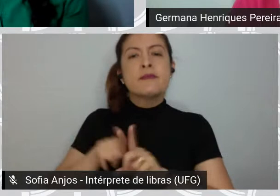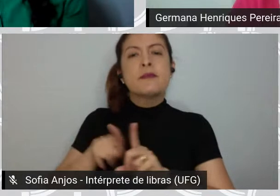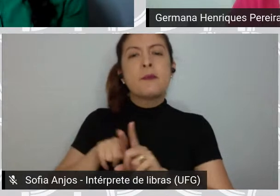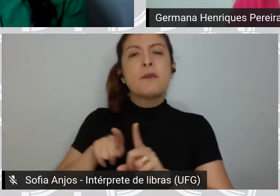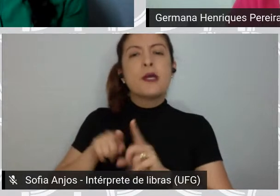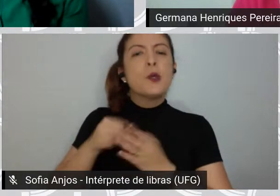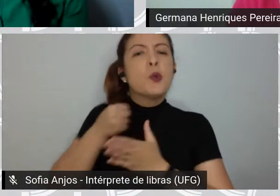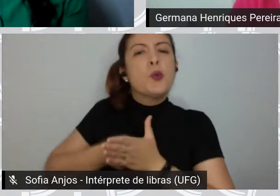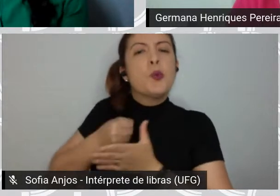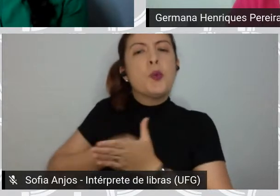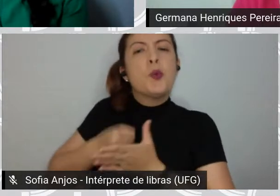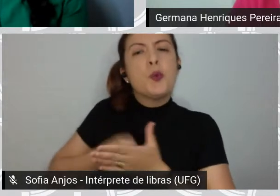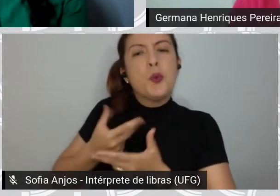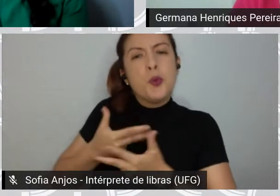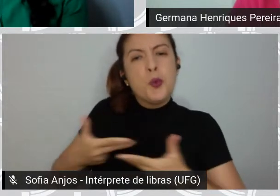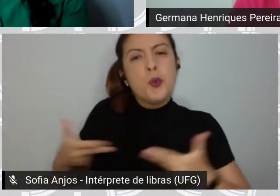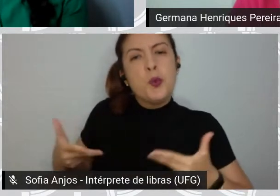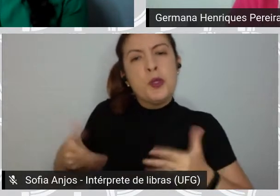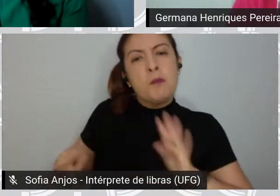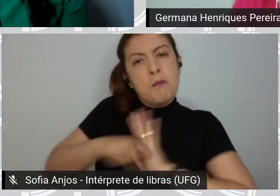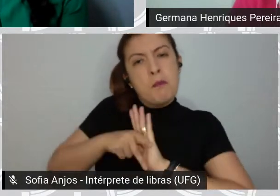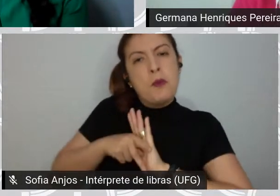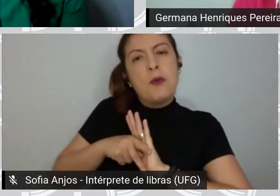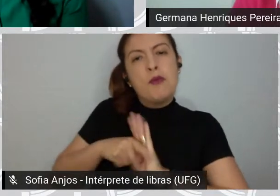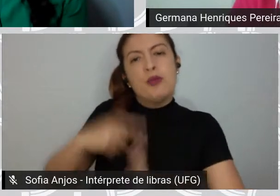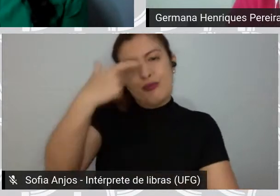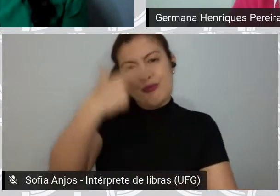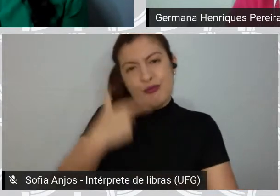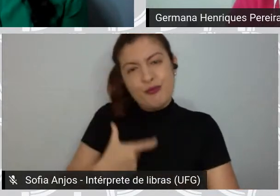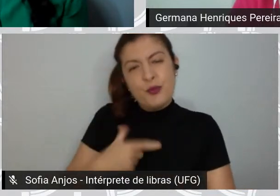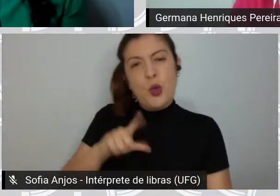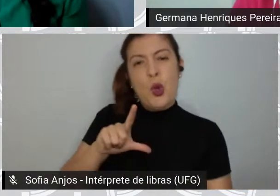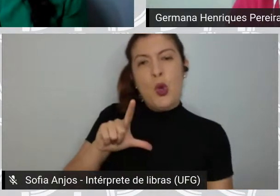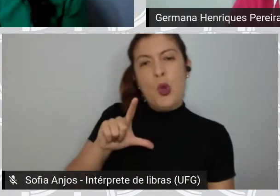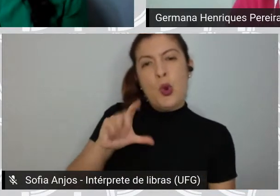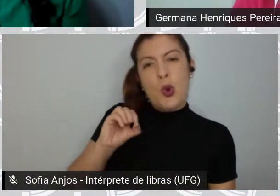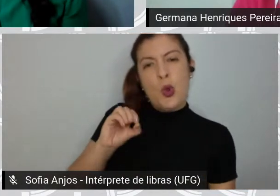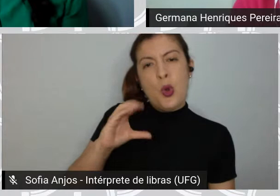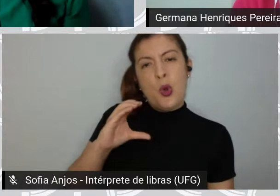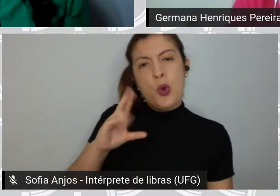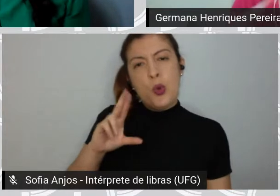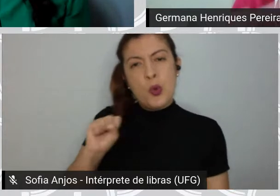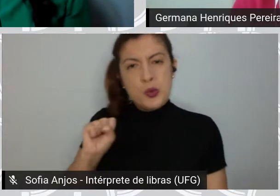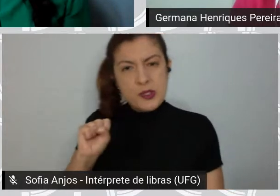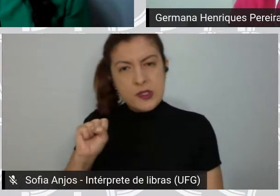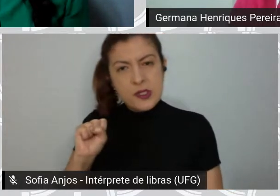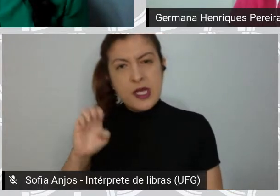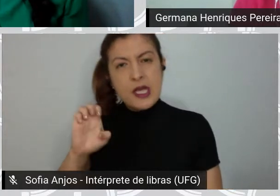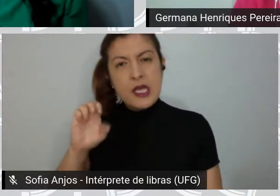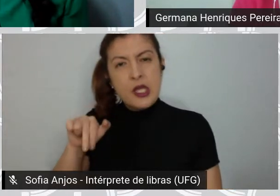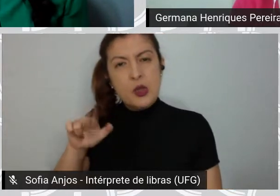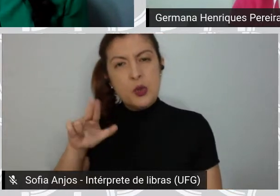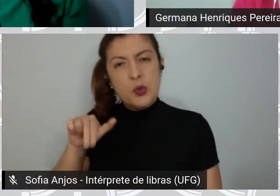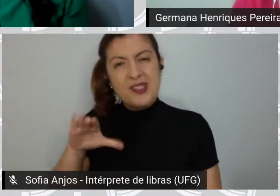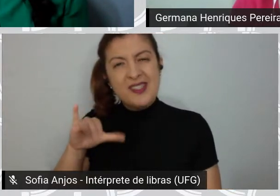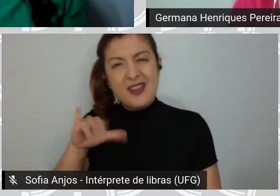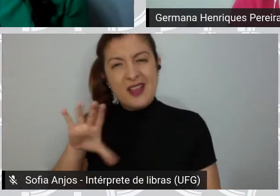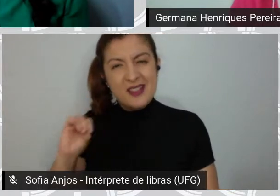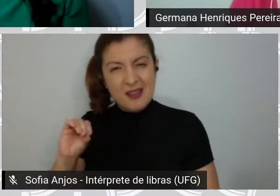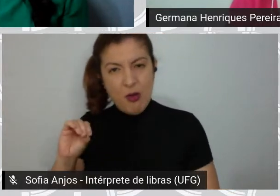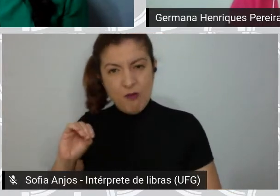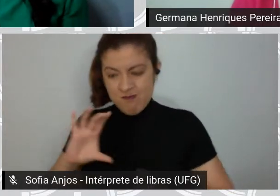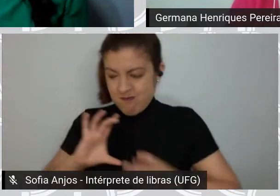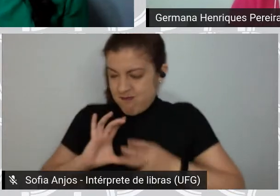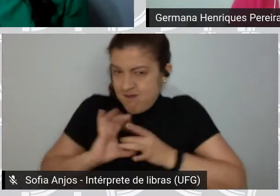lugar, esse locus de enunciação, né, poder ser uma escritora não cabendo na